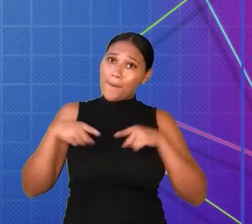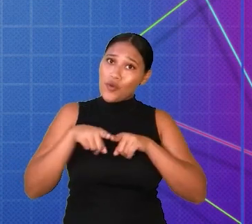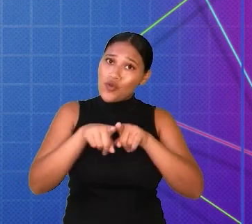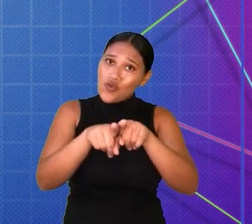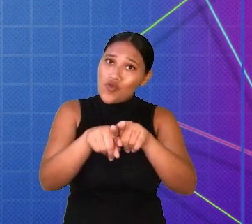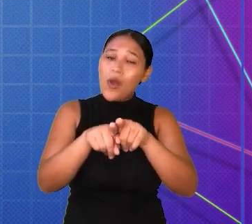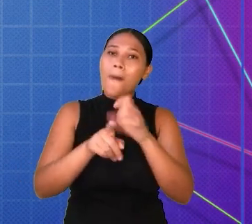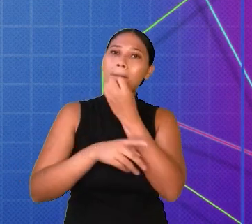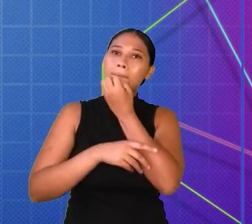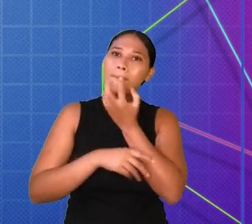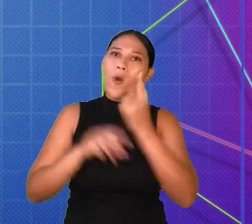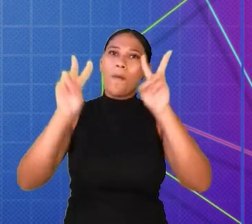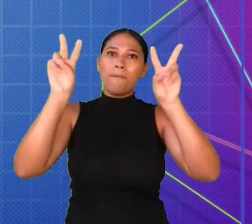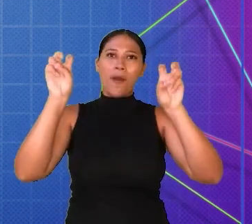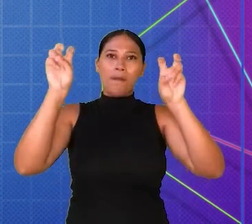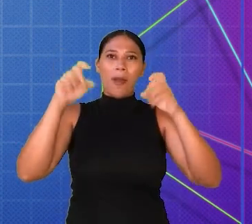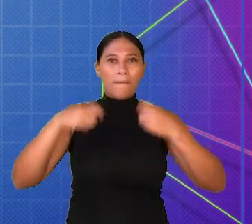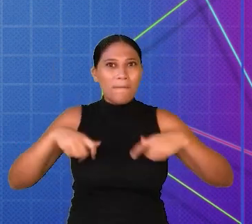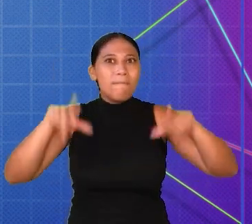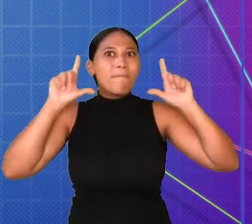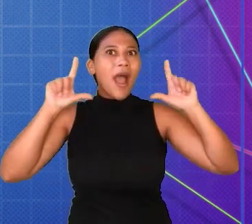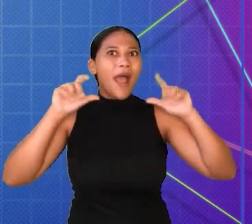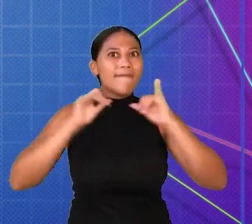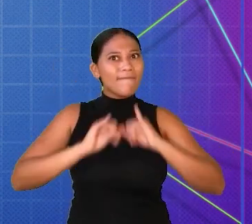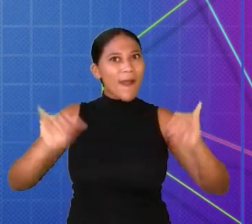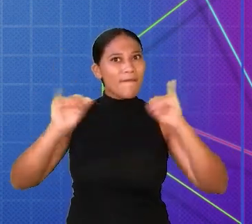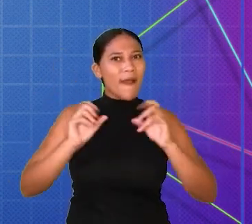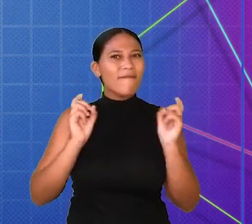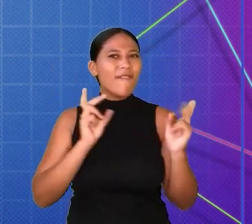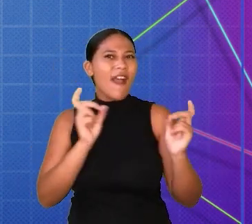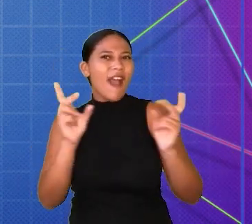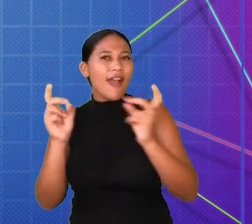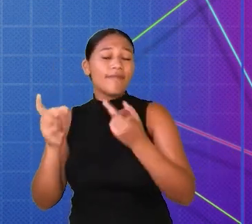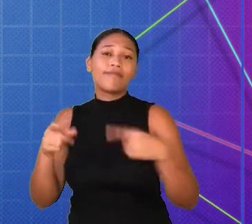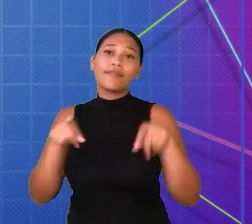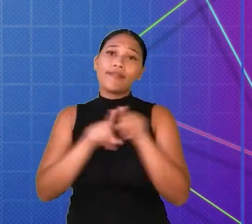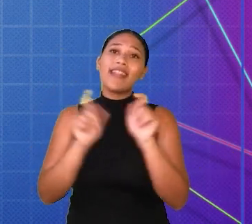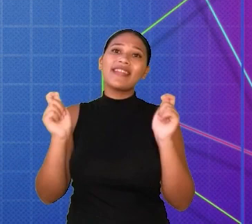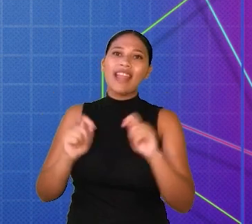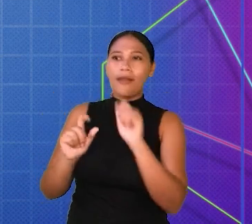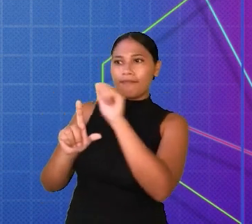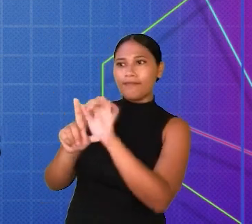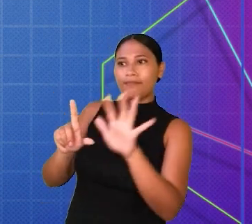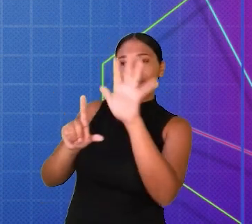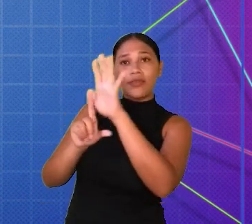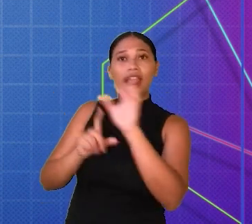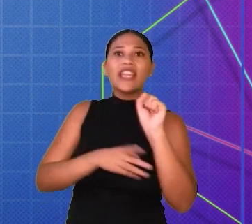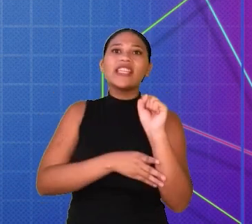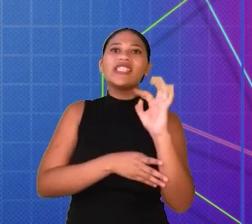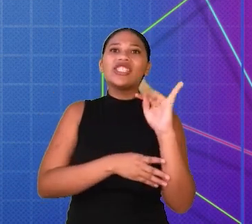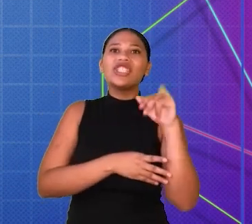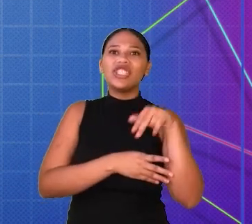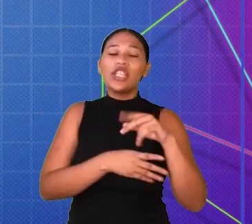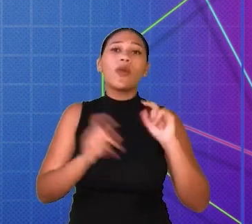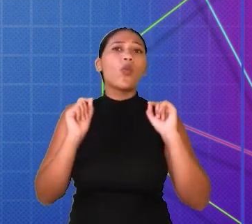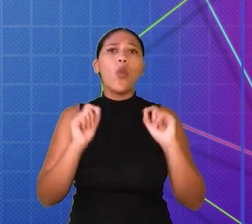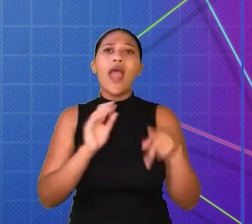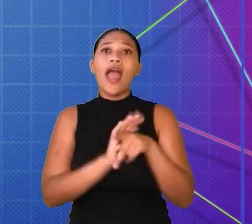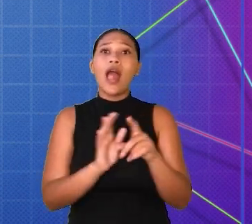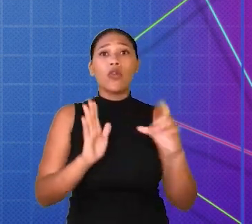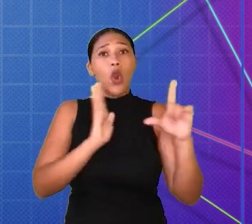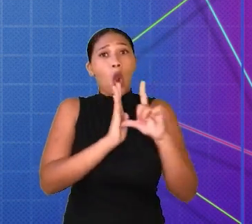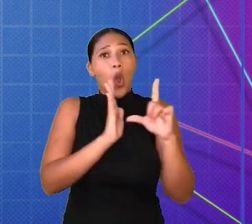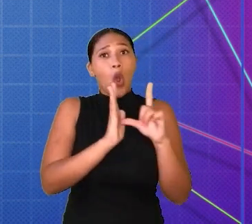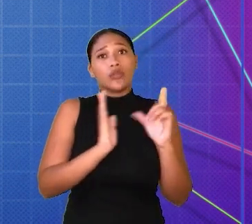forma, vai precisar ser homogêneo para entregar um bom título às prateleiras. Muitos jogos hoje podem ser acessados por portais, como a